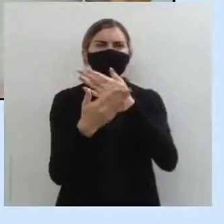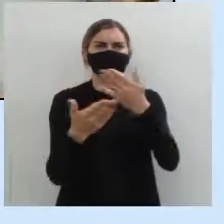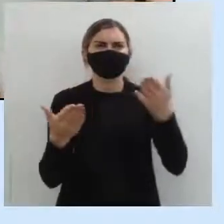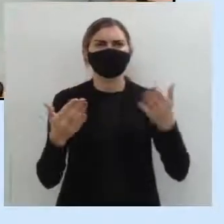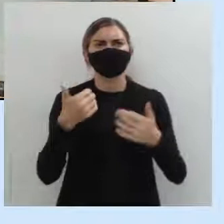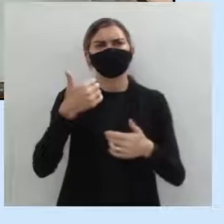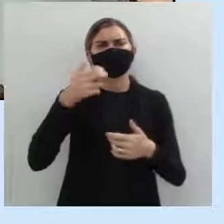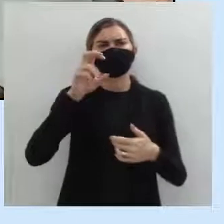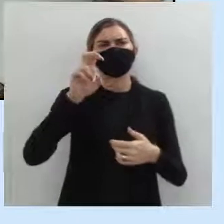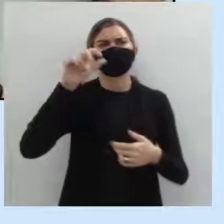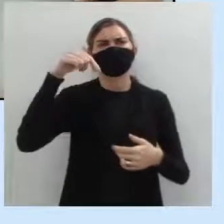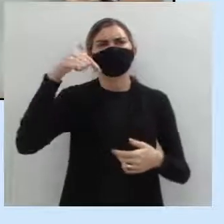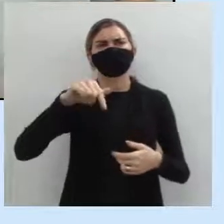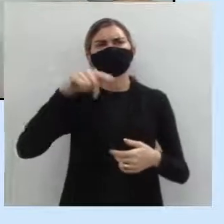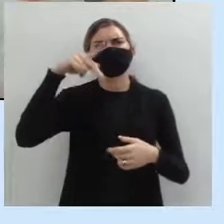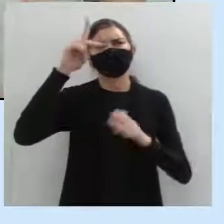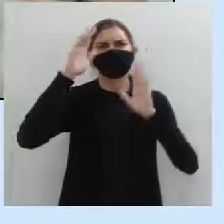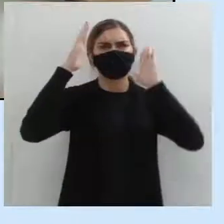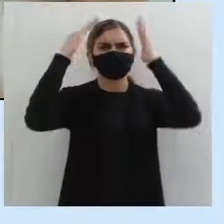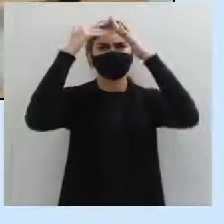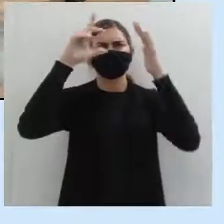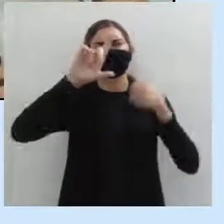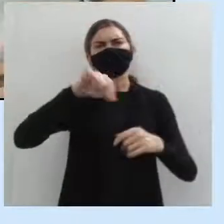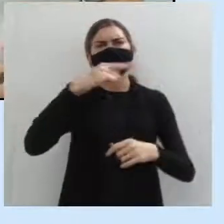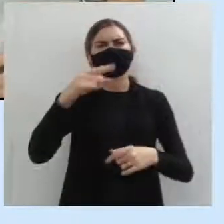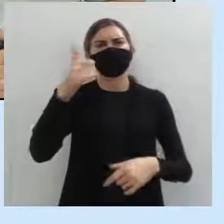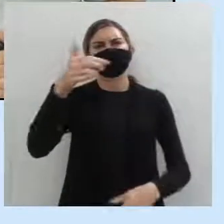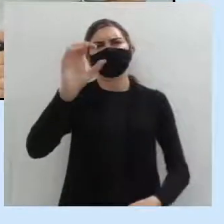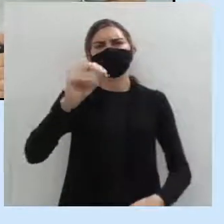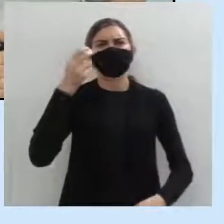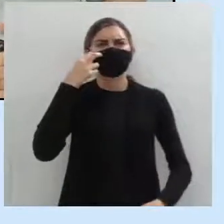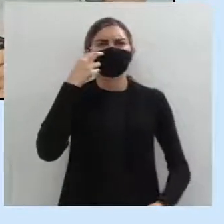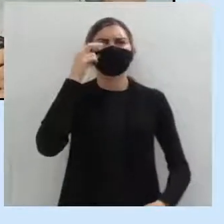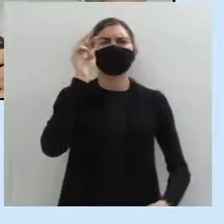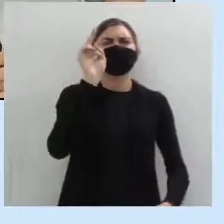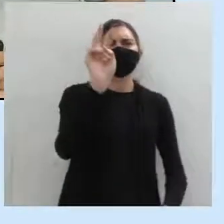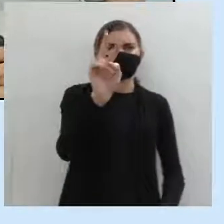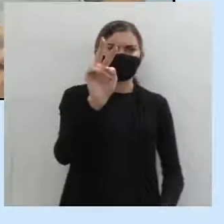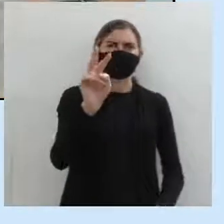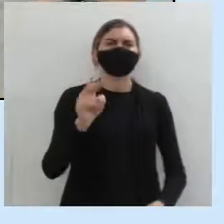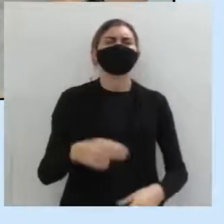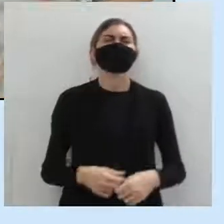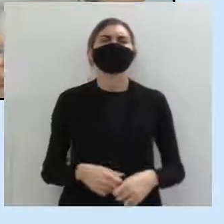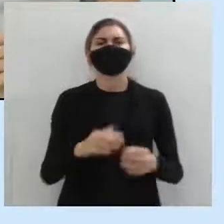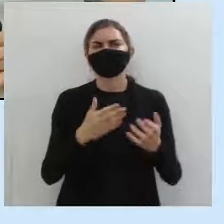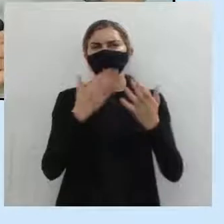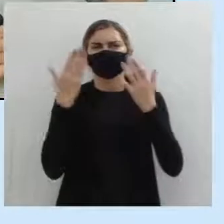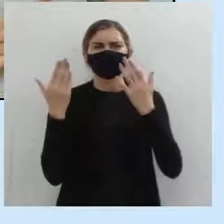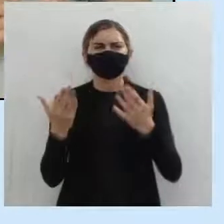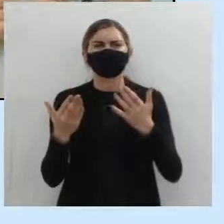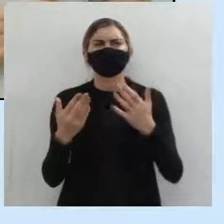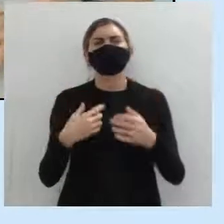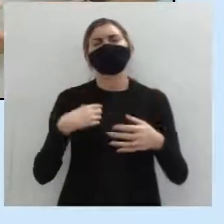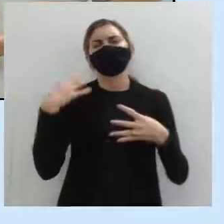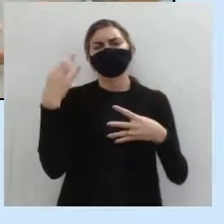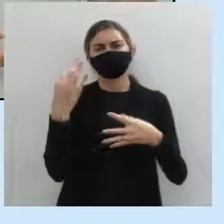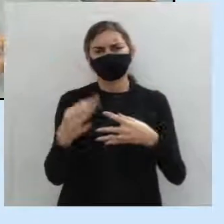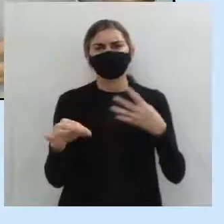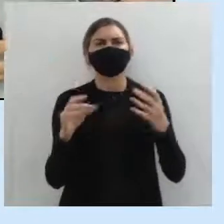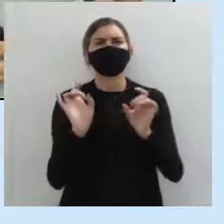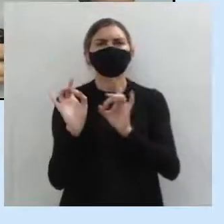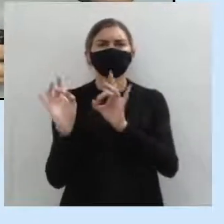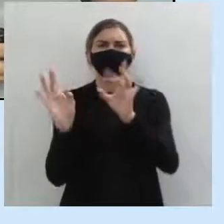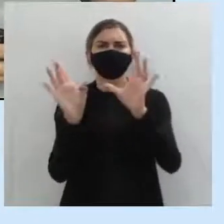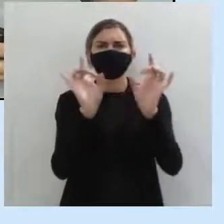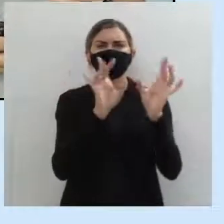em 1517, o Papa Leão X, que vocês podem ver na imagem à direita da sua imagem, autoriza a venda